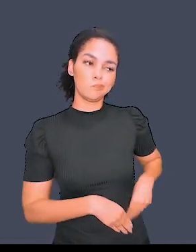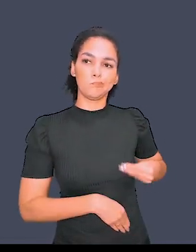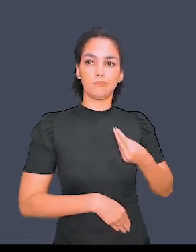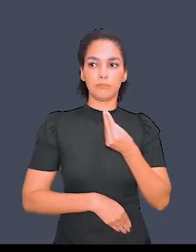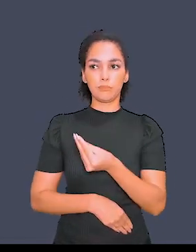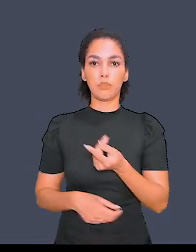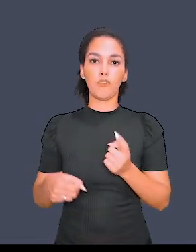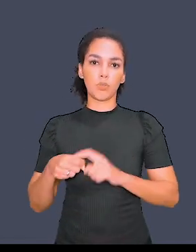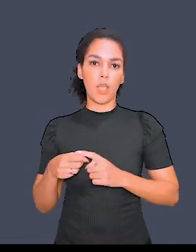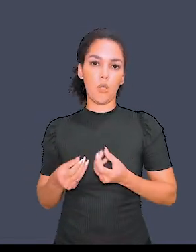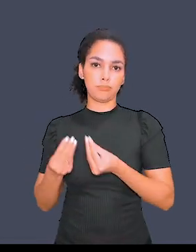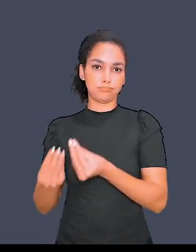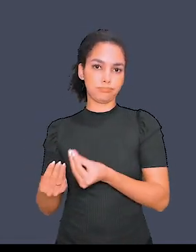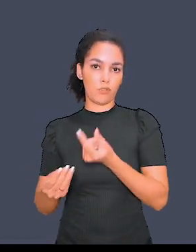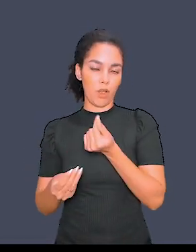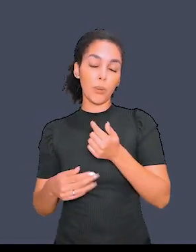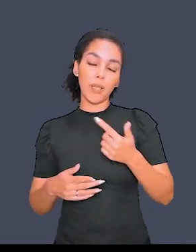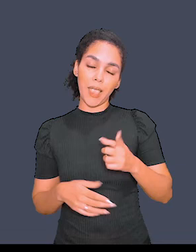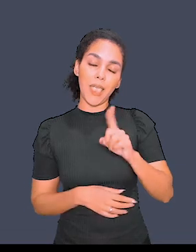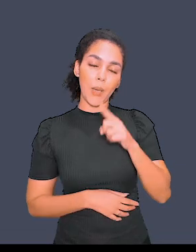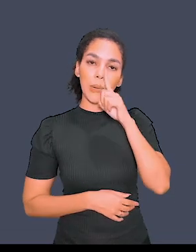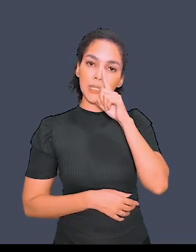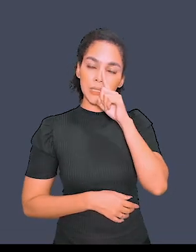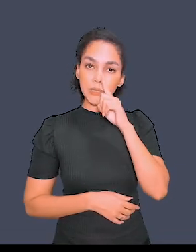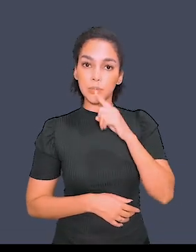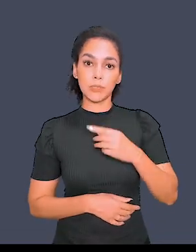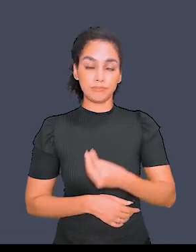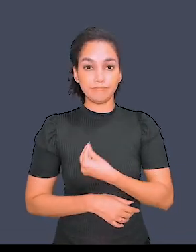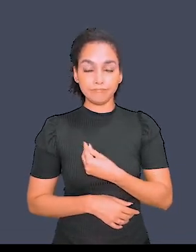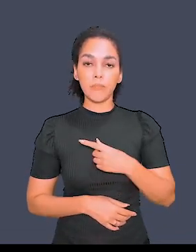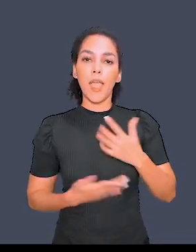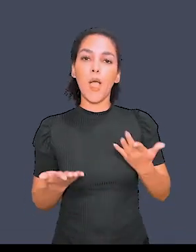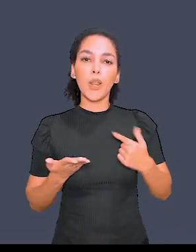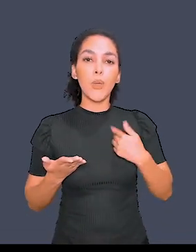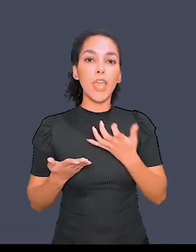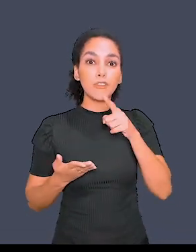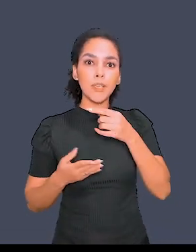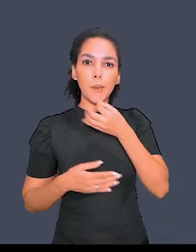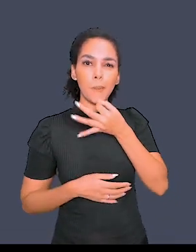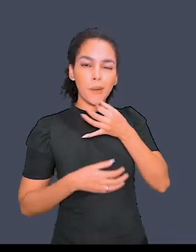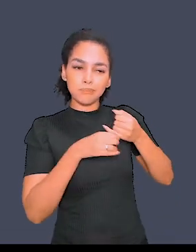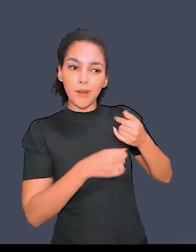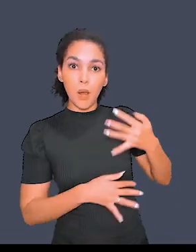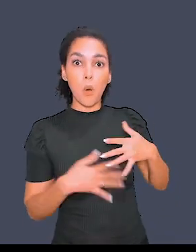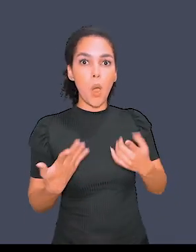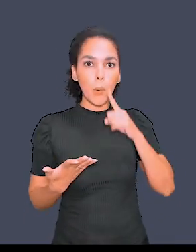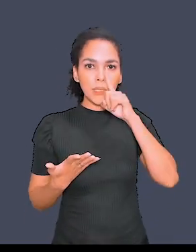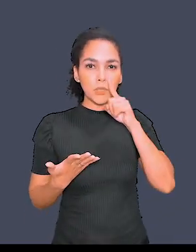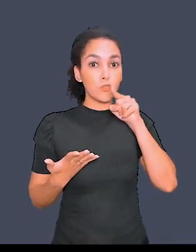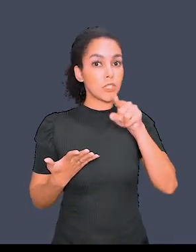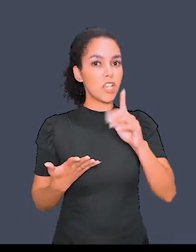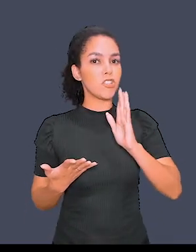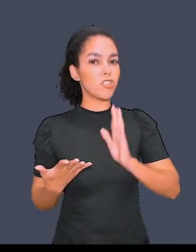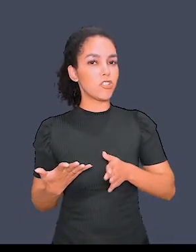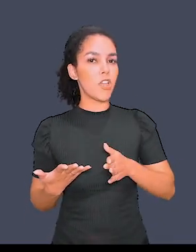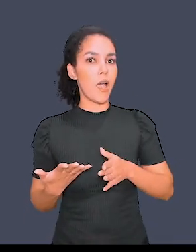reembolsar o valor, tá? E esse risco existe e você tem que elencar aí. Agora eu quero que você coloque aqui nos comentários quais desses riscos você que está aí do